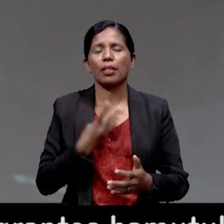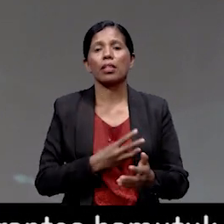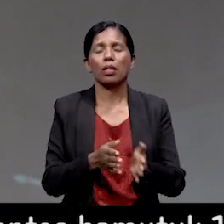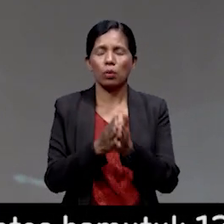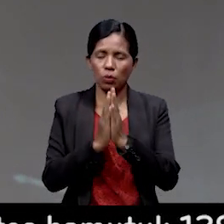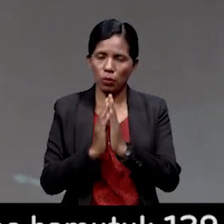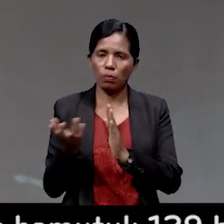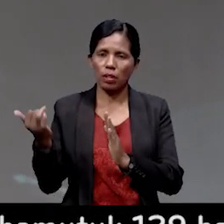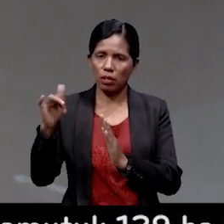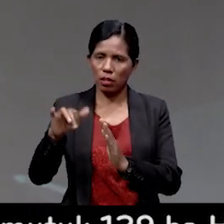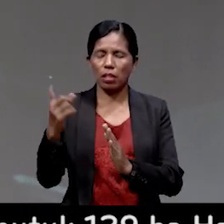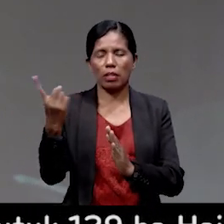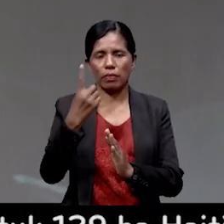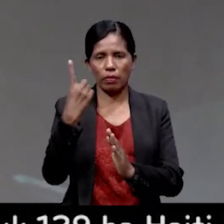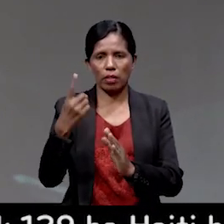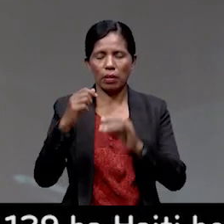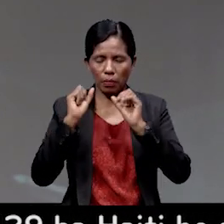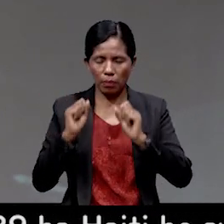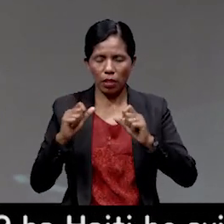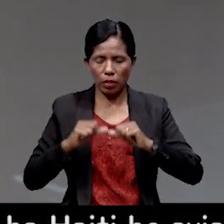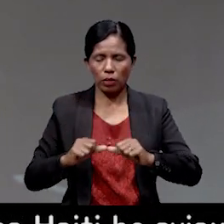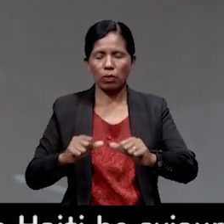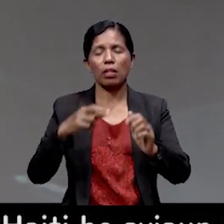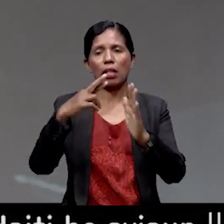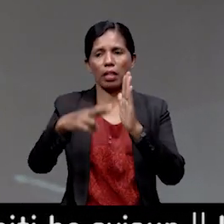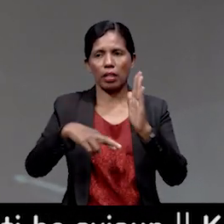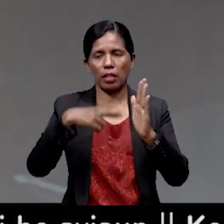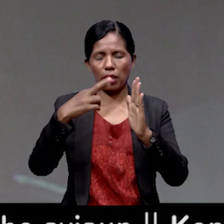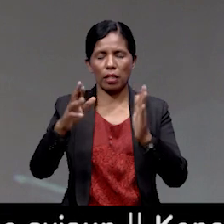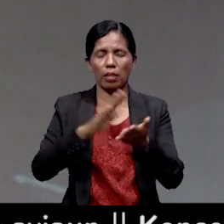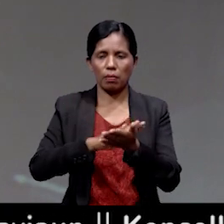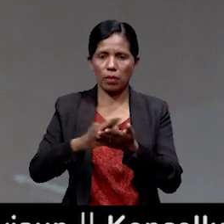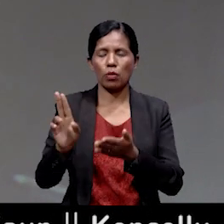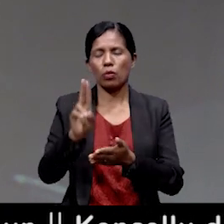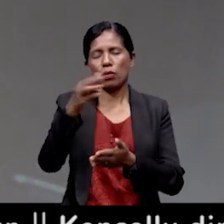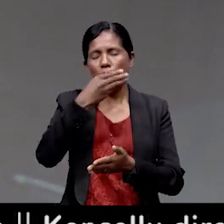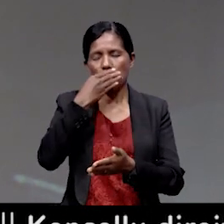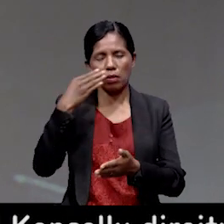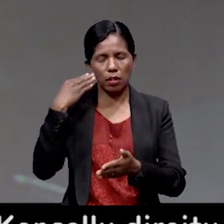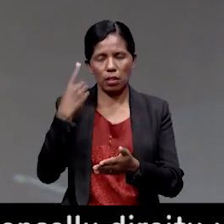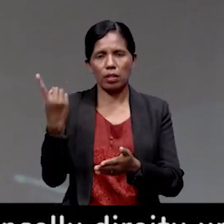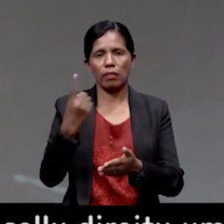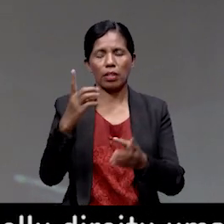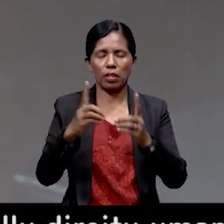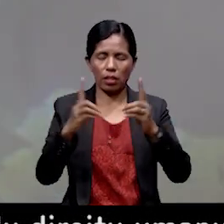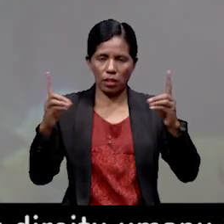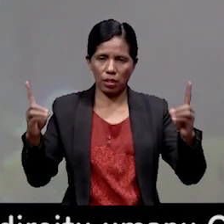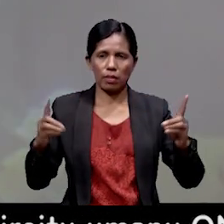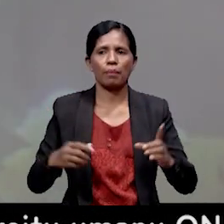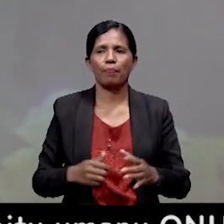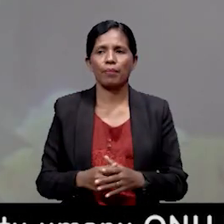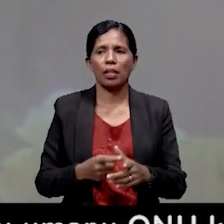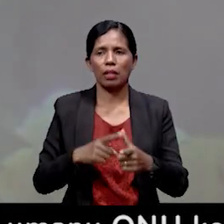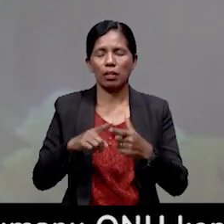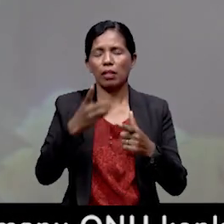na FATI, para bele tuir, cumpre regras sanitárias, usa máscara, mantém um FATI em distanciamento social.